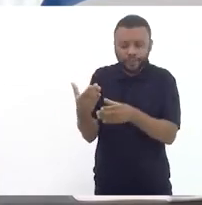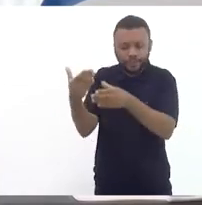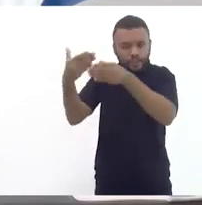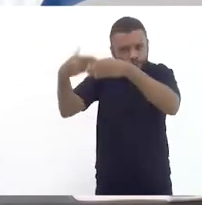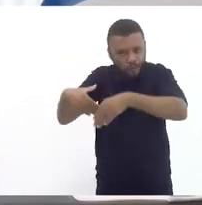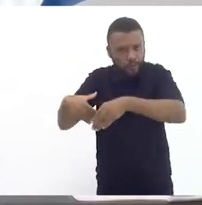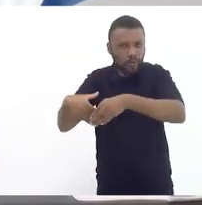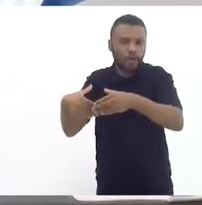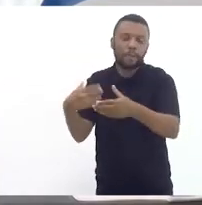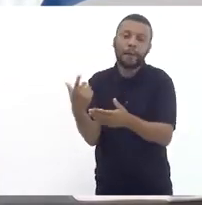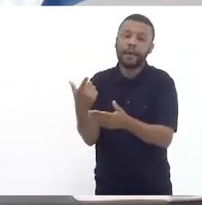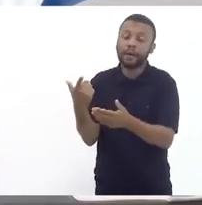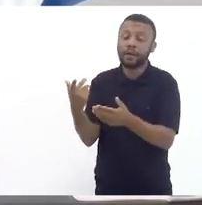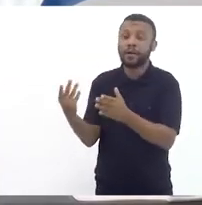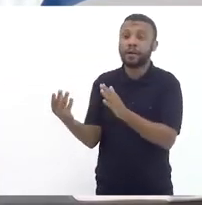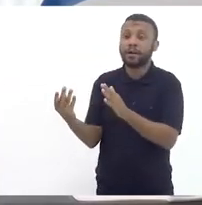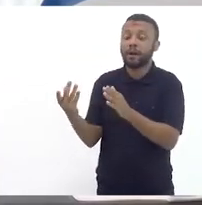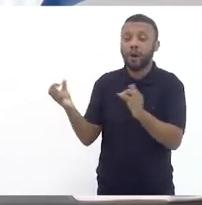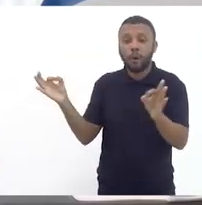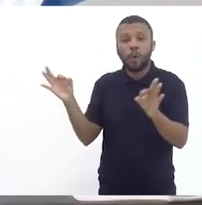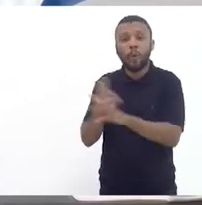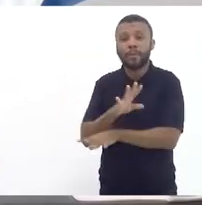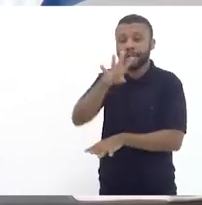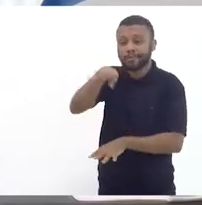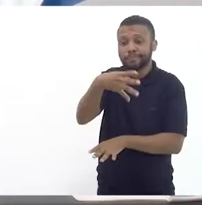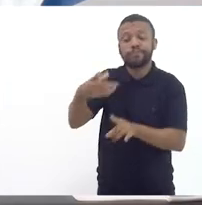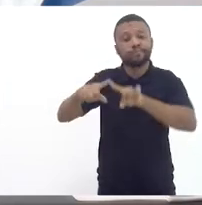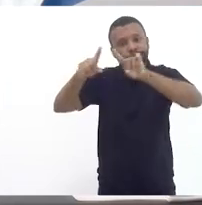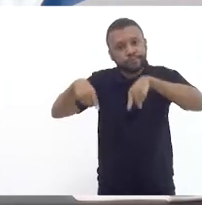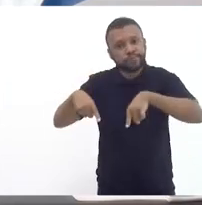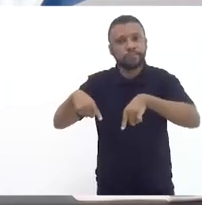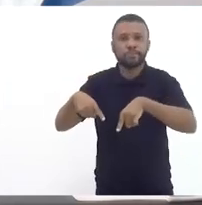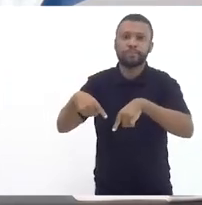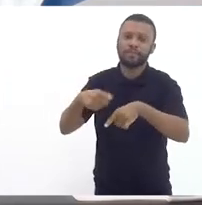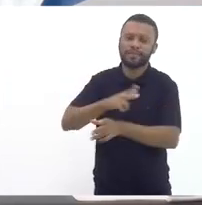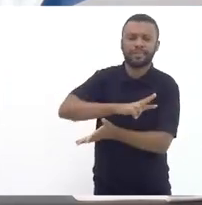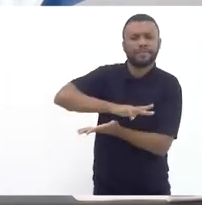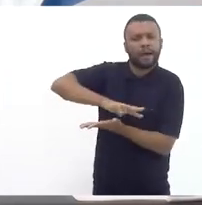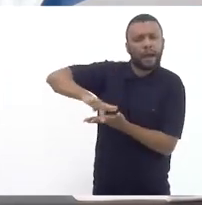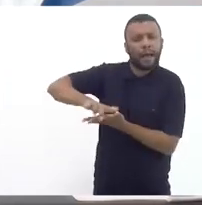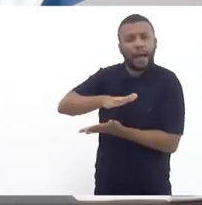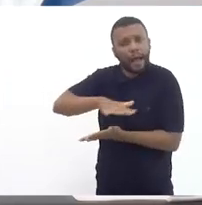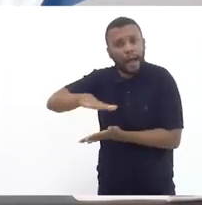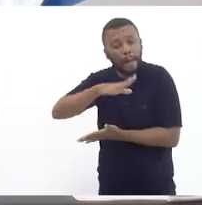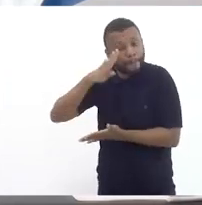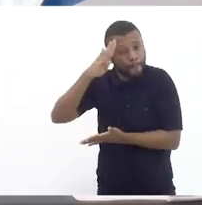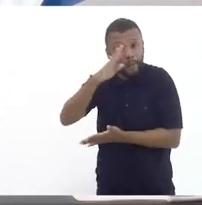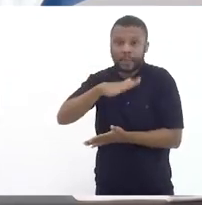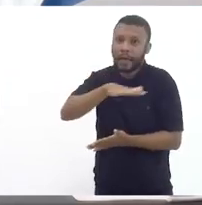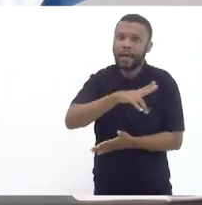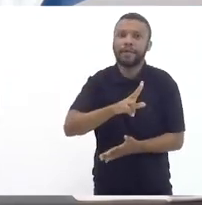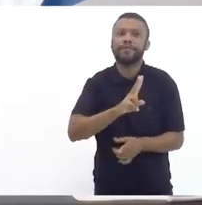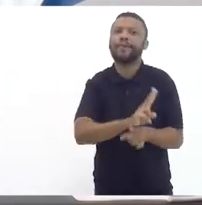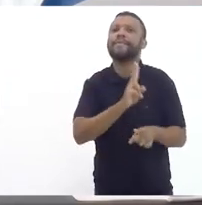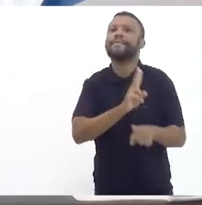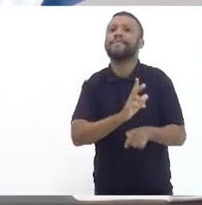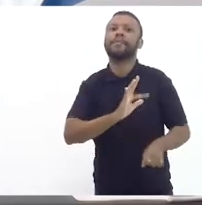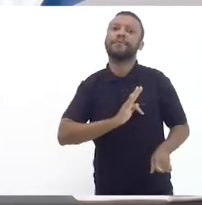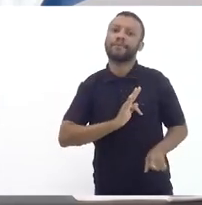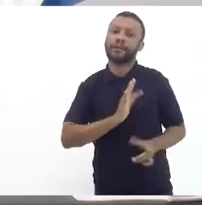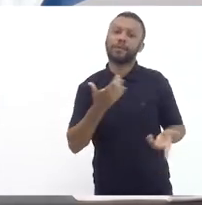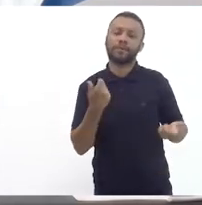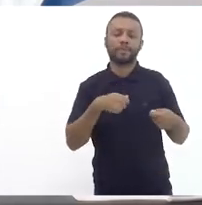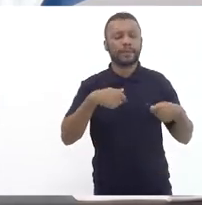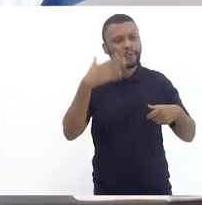para compor os quadros da Getransp com o pessoal efetivo nas várias áreas, inclusive na área de fiscalização. Queria que a Cetrans dissesse alguma